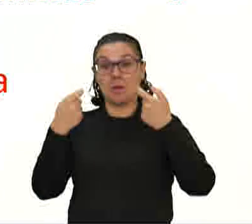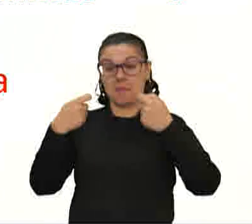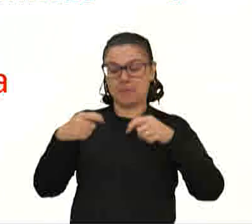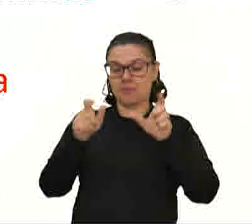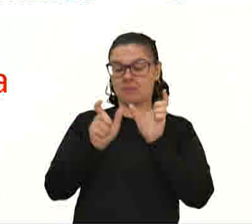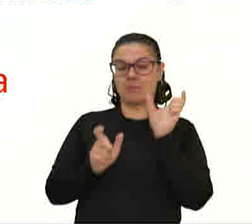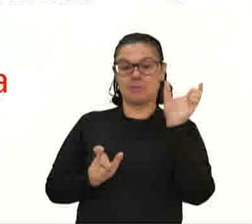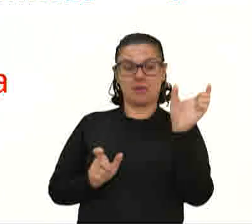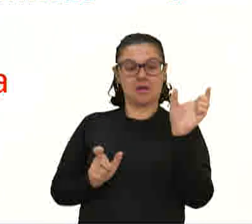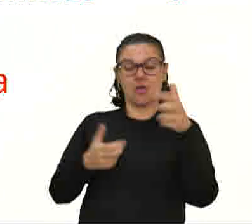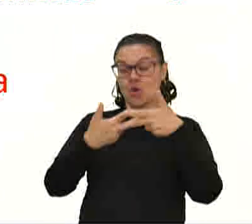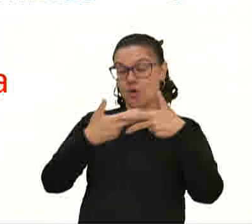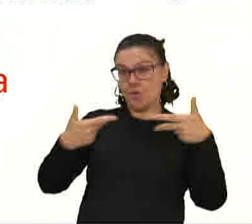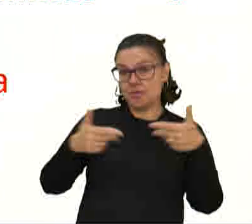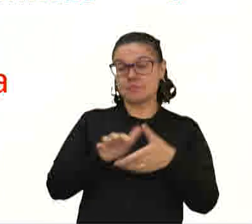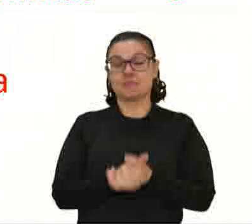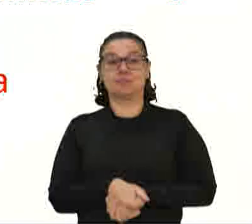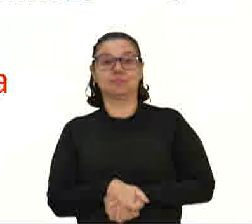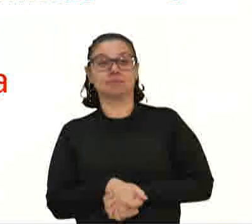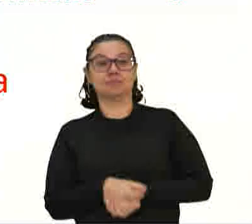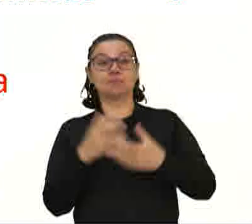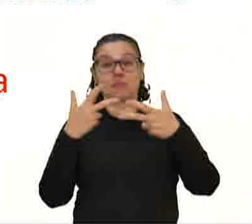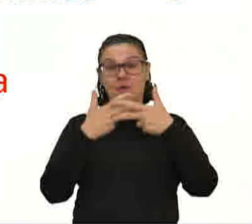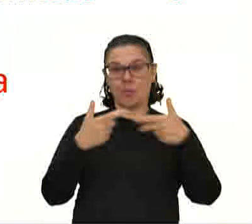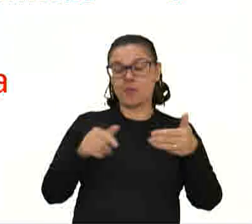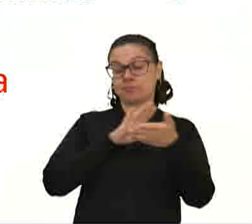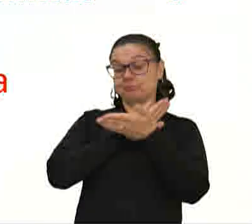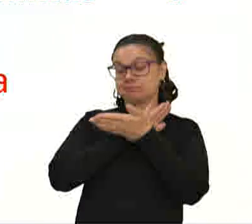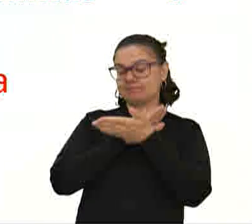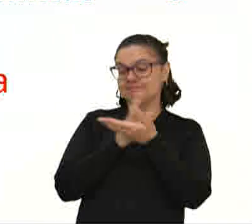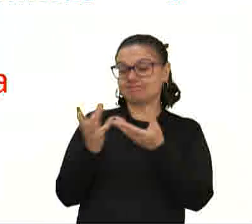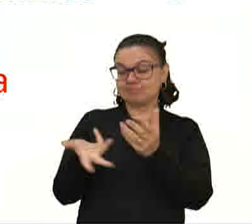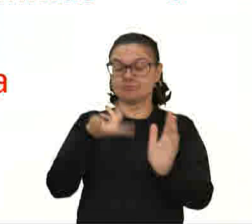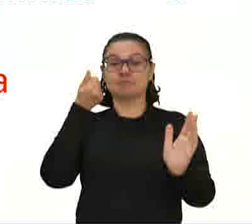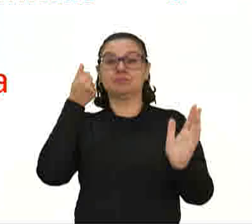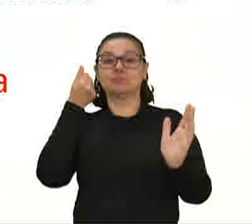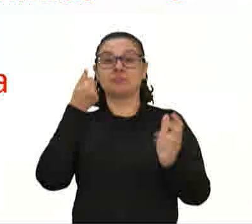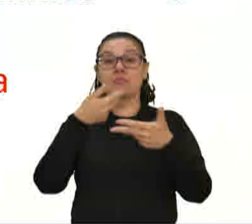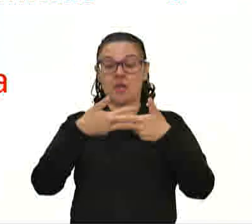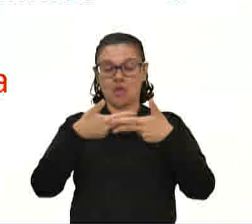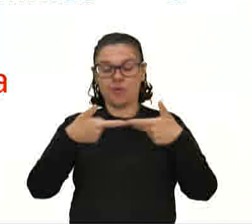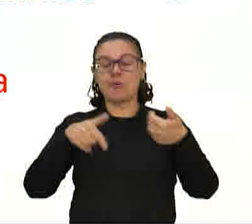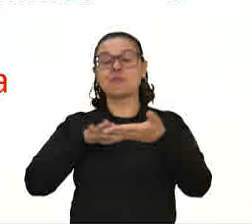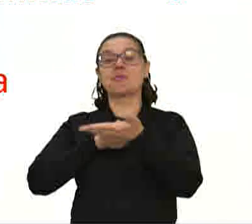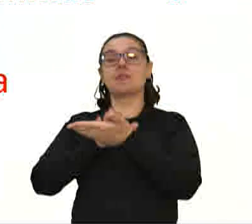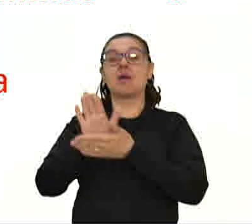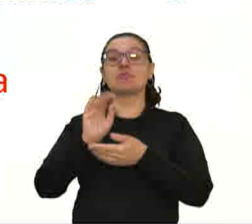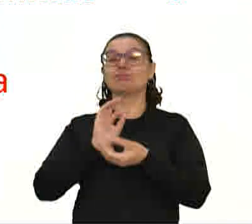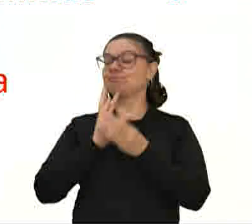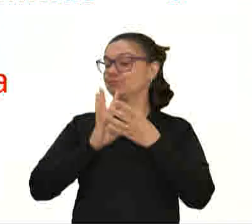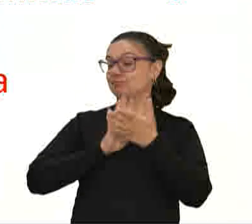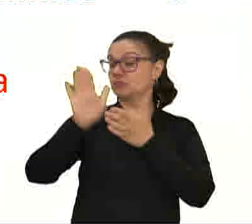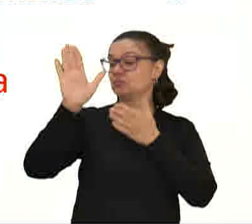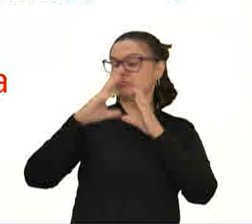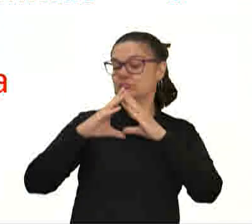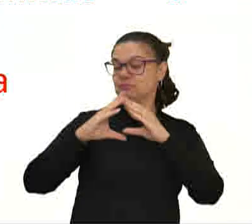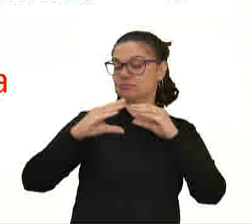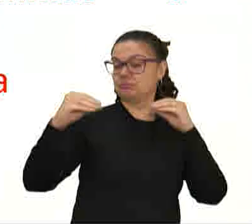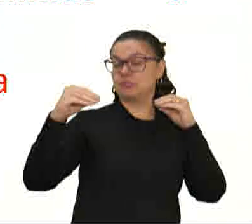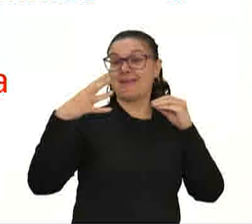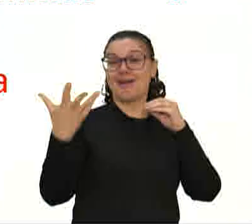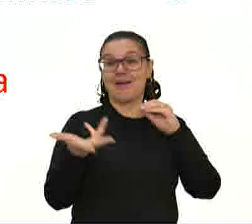com a palavra coisas. Coisas fugidias, ou seja, coisas que passam, escapam e se vão,